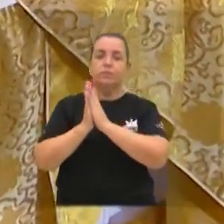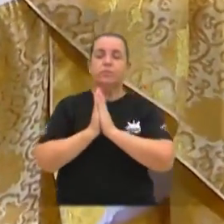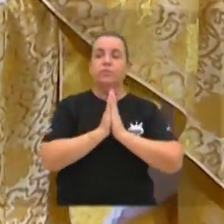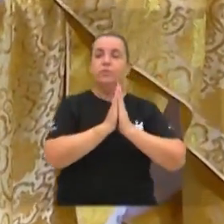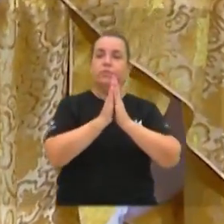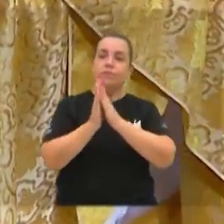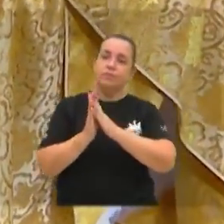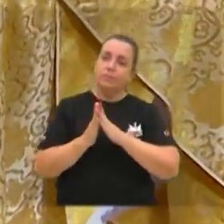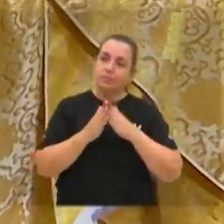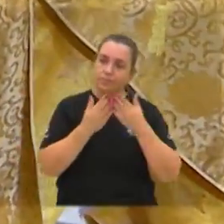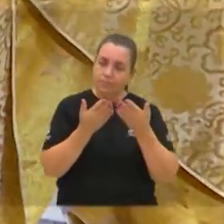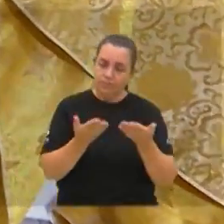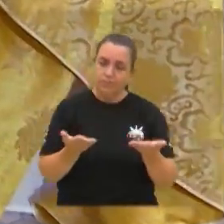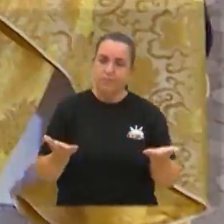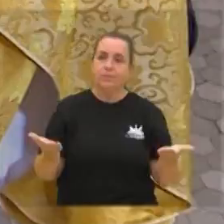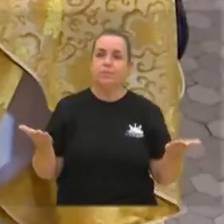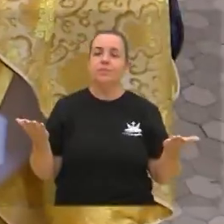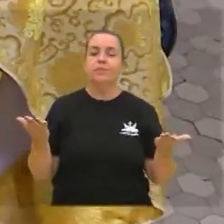Ouvinde,